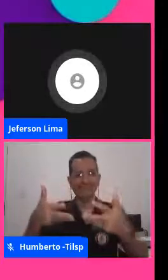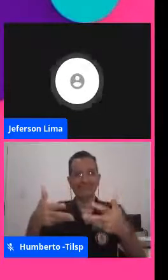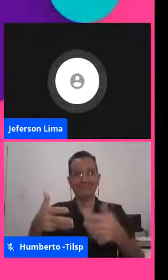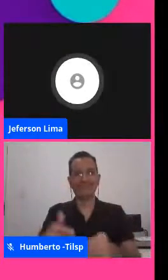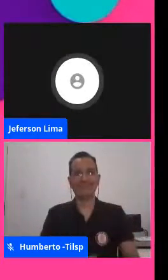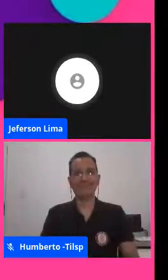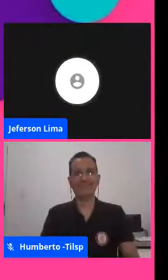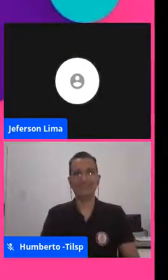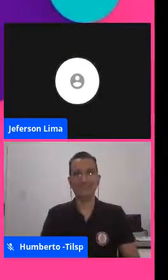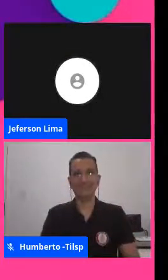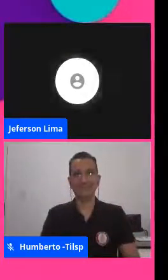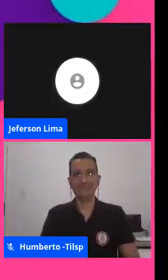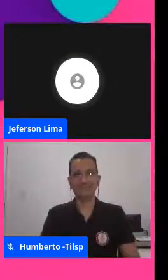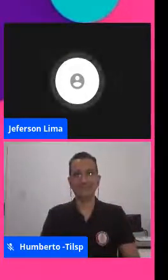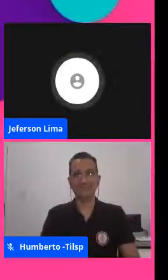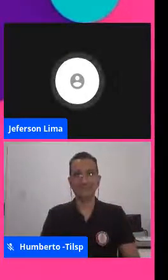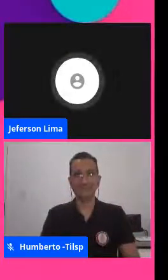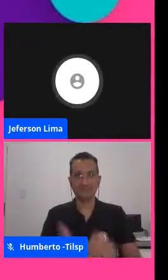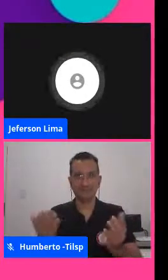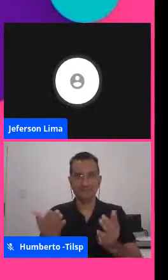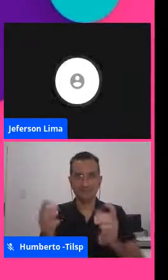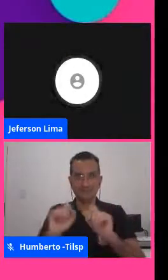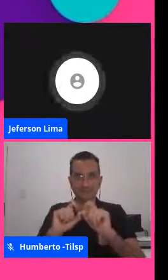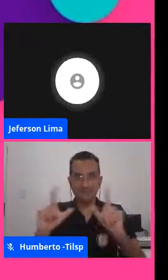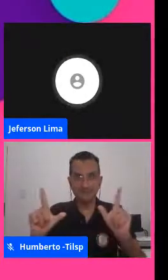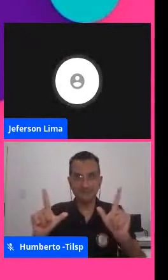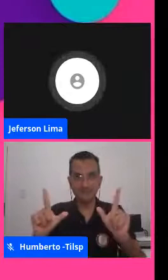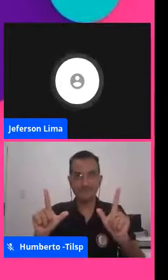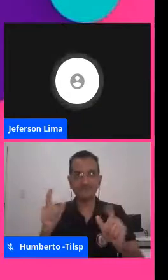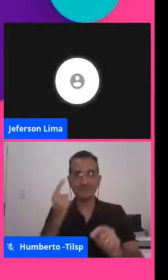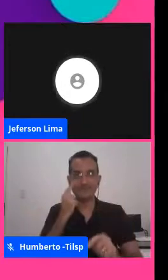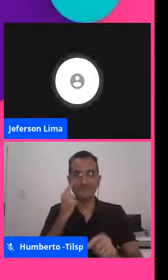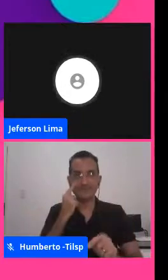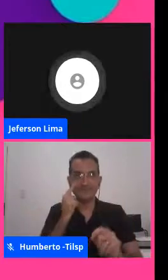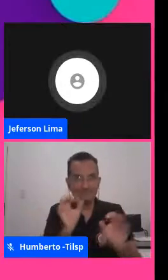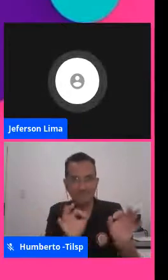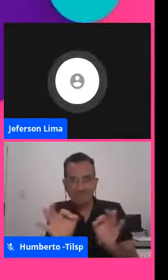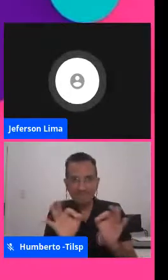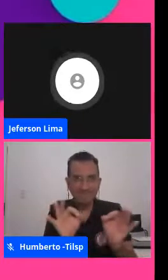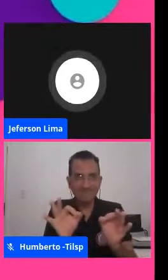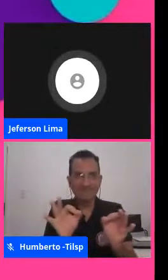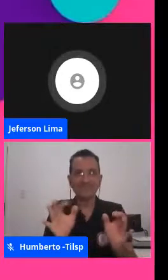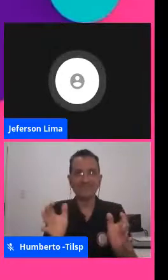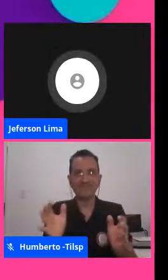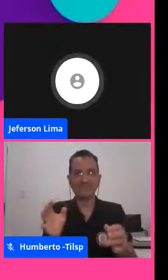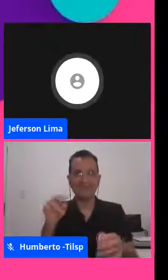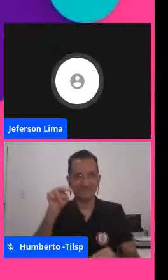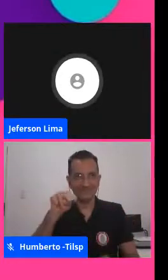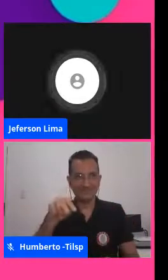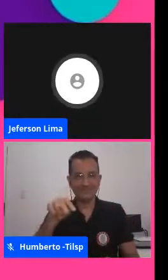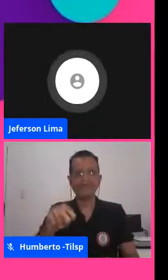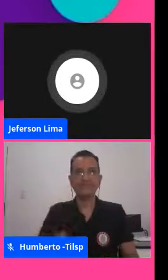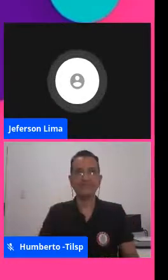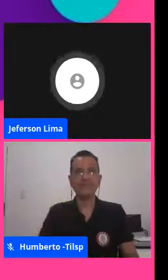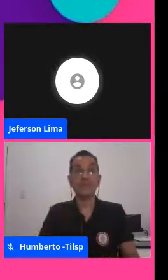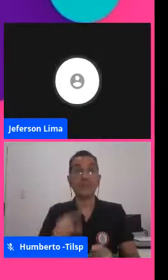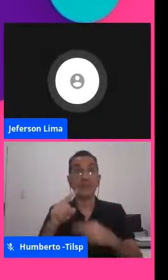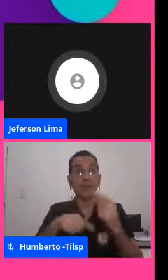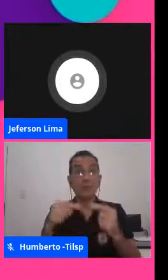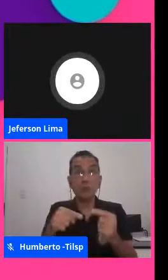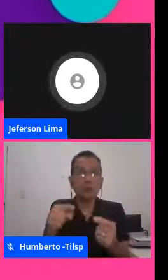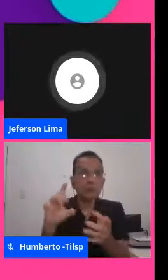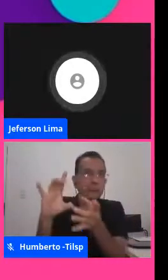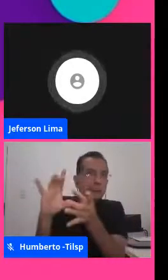Já deixei até aqui, né? Vou até deixar aqui bonitinho, organizadinho. E daqui a pouquinho a gente vai ver, né, como é que a gente pode integrar isso